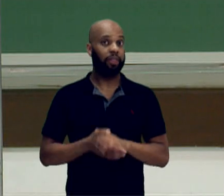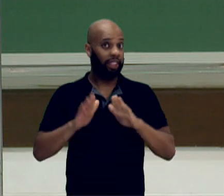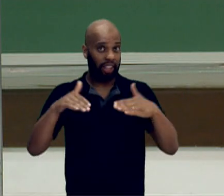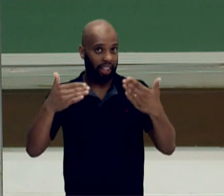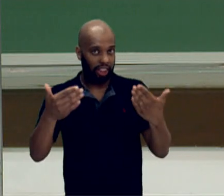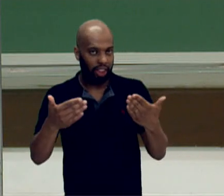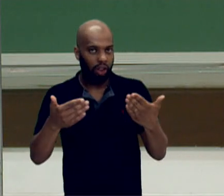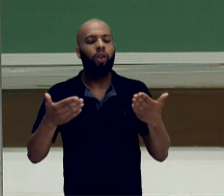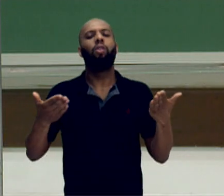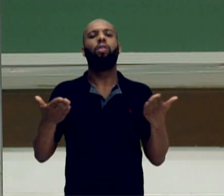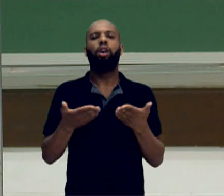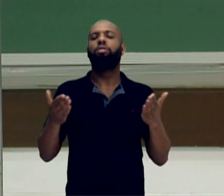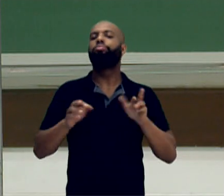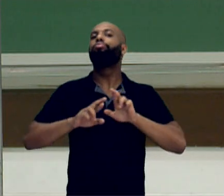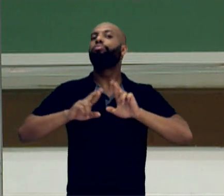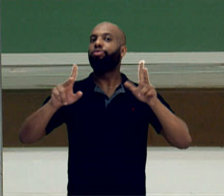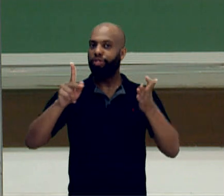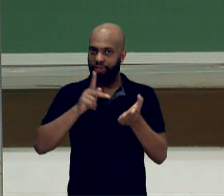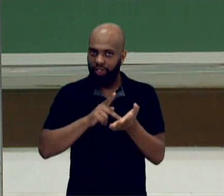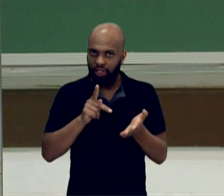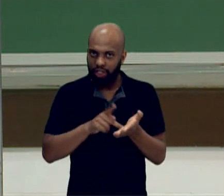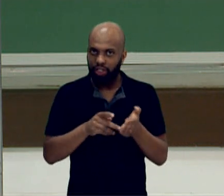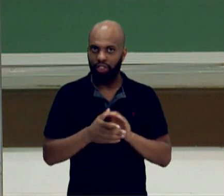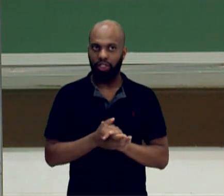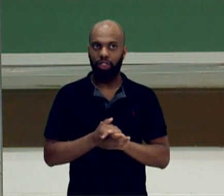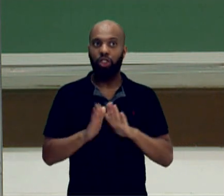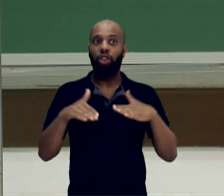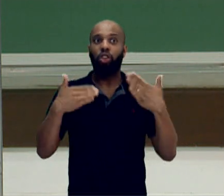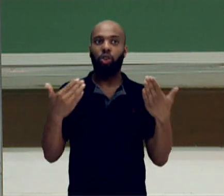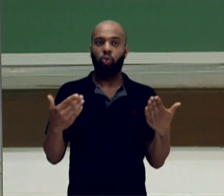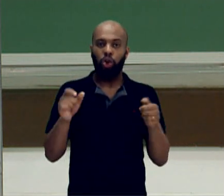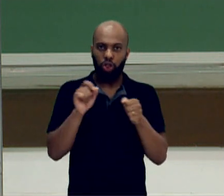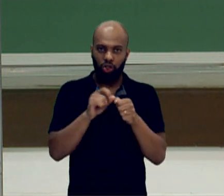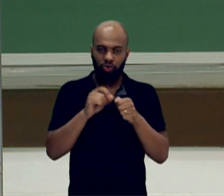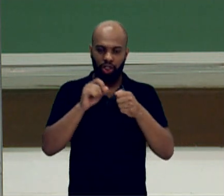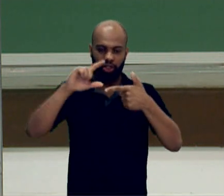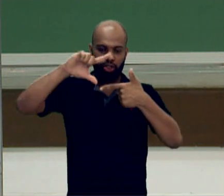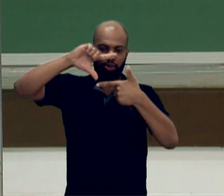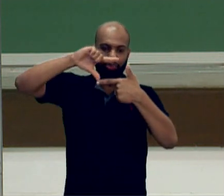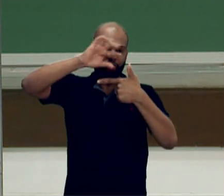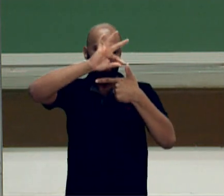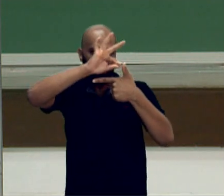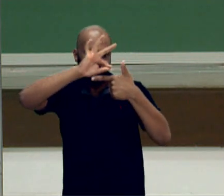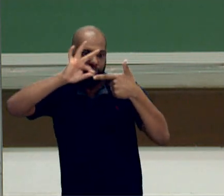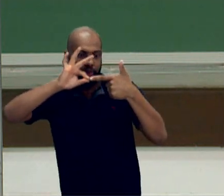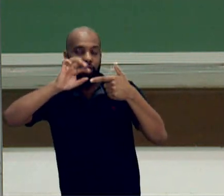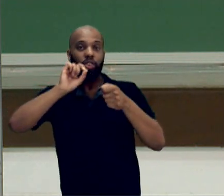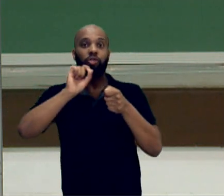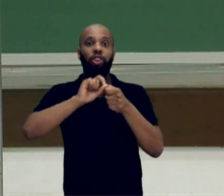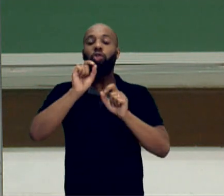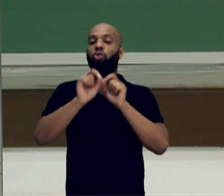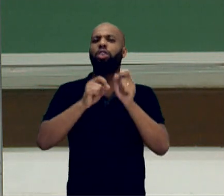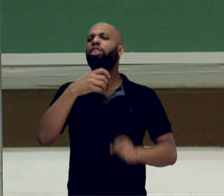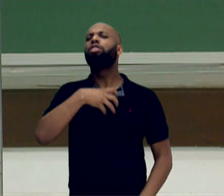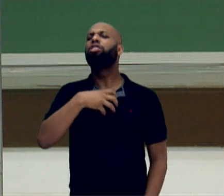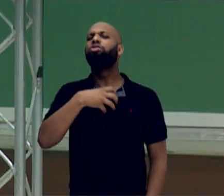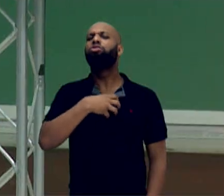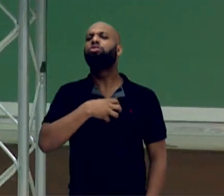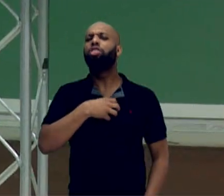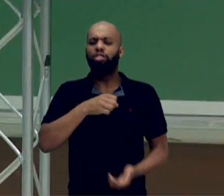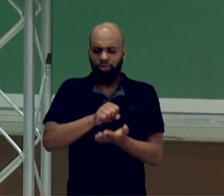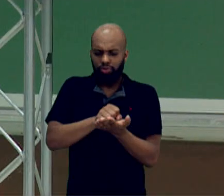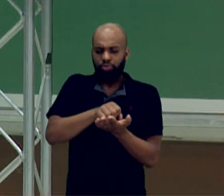E aí? Agora é diferente. Quando a gente corta assim na metade, a gente tem o quê? Que forma geométrica que é essa?